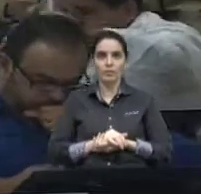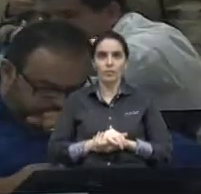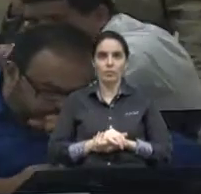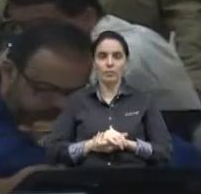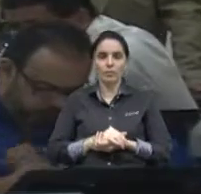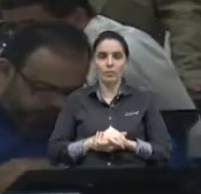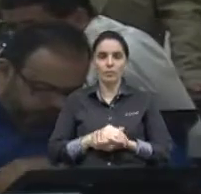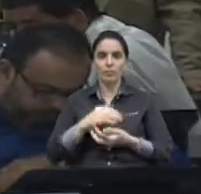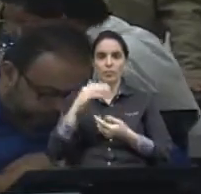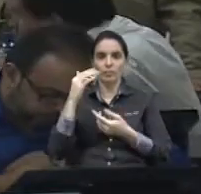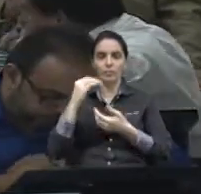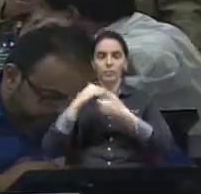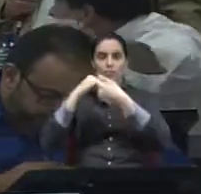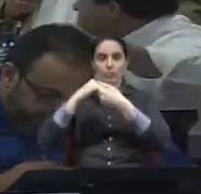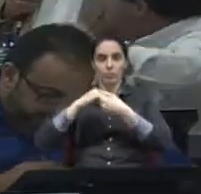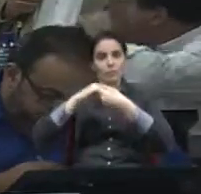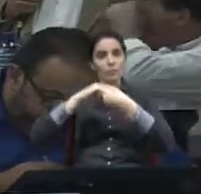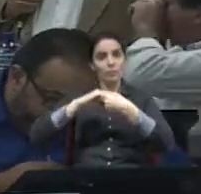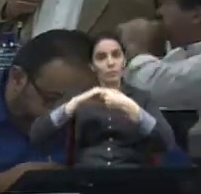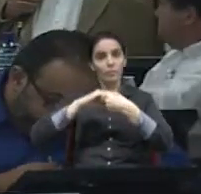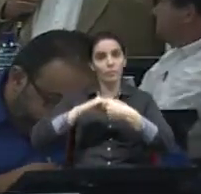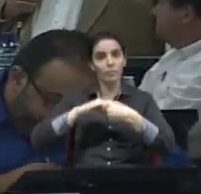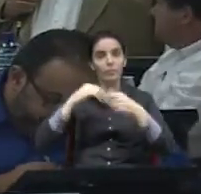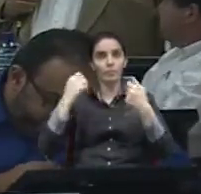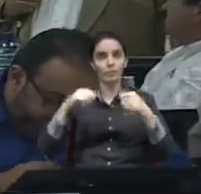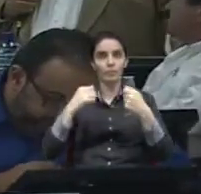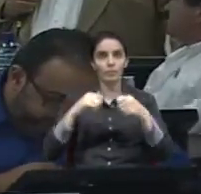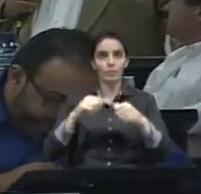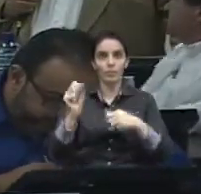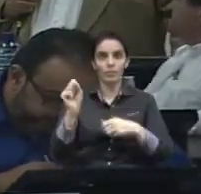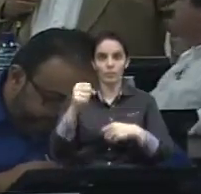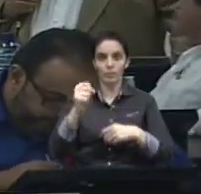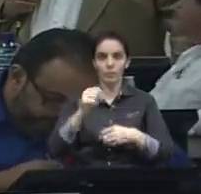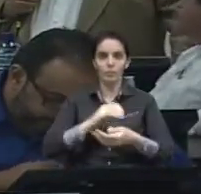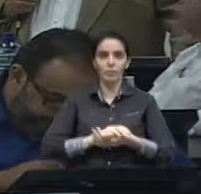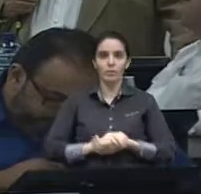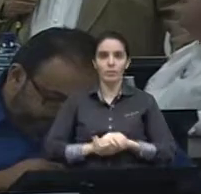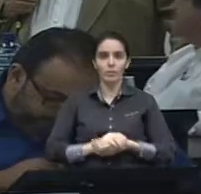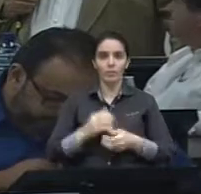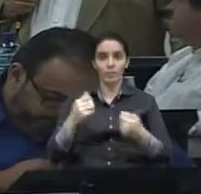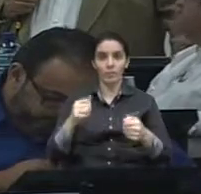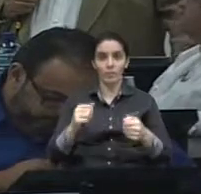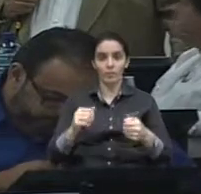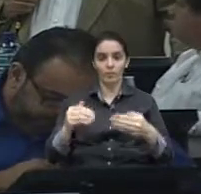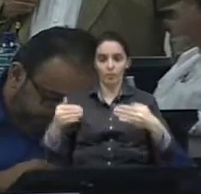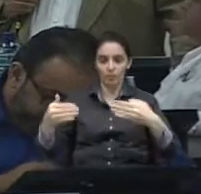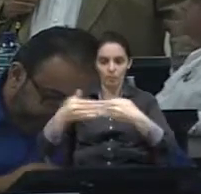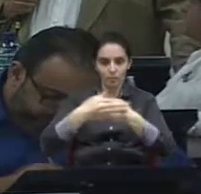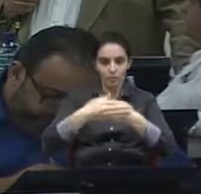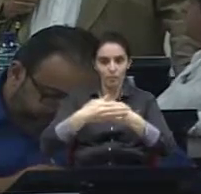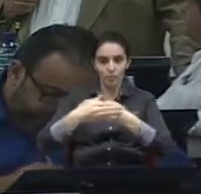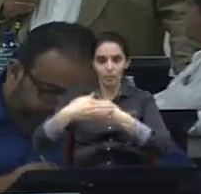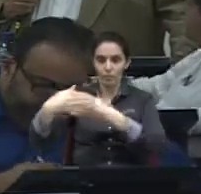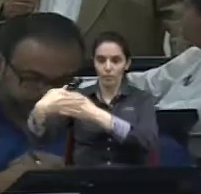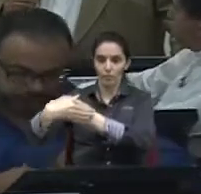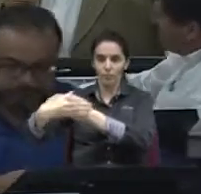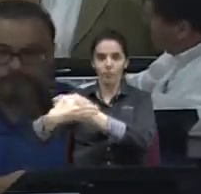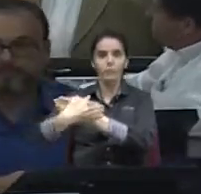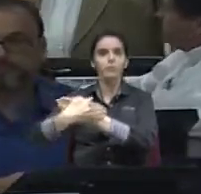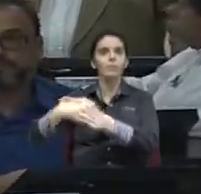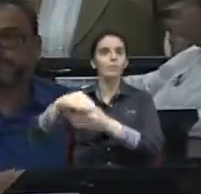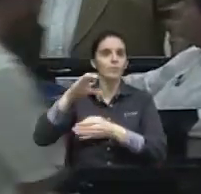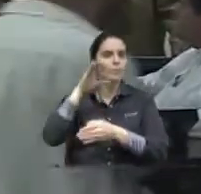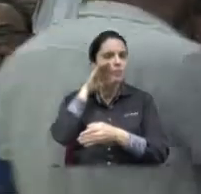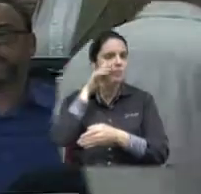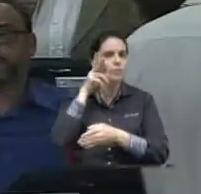parabéns. Parabéns, e eu acho que tem que fazer aquilo mesmo que você falou. Eu acho que nós vamos ter que parar aquilo ali, fechar a qualquer hora. É o meu caminho de todos os dias